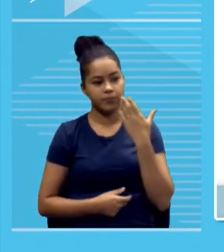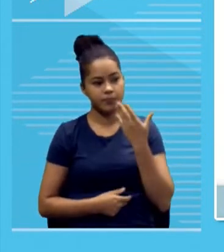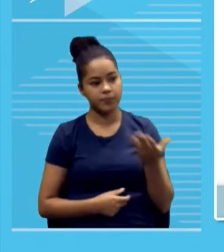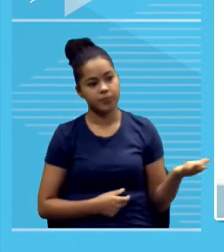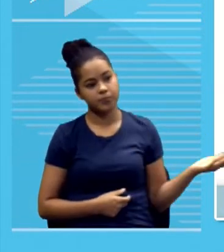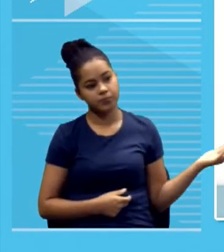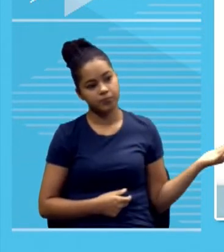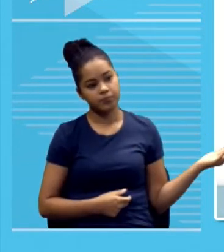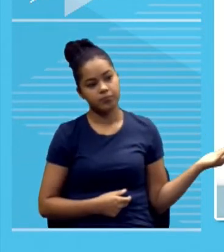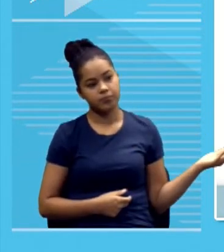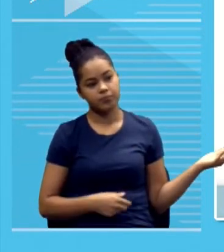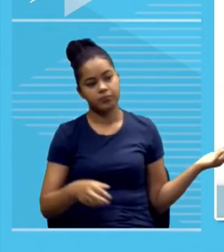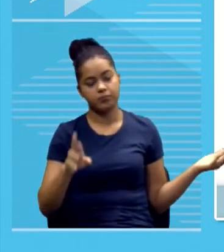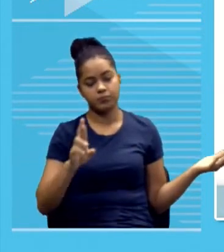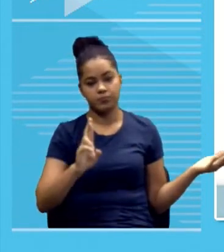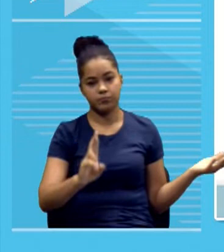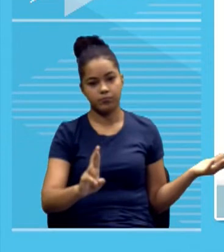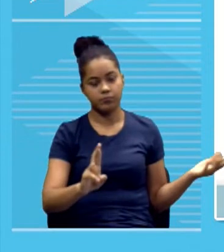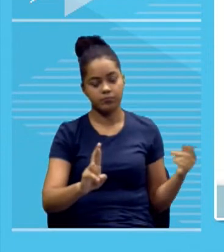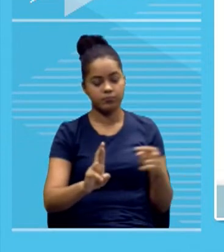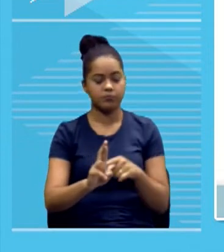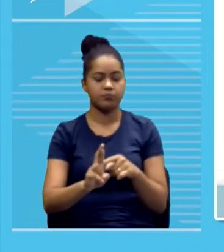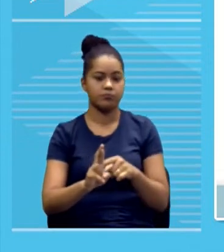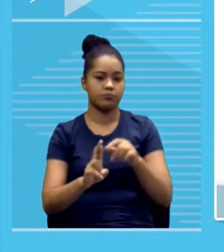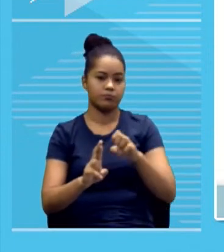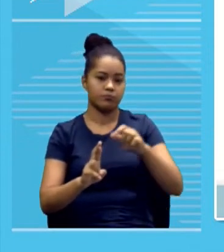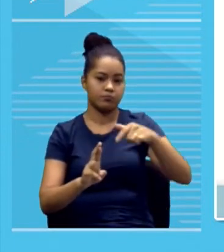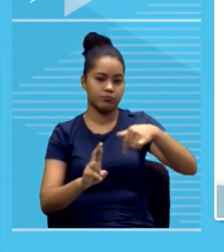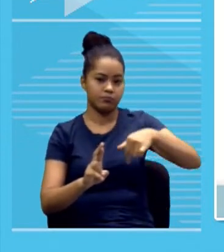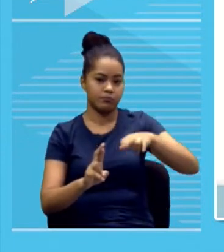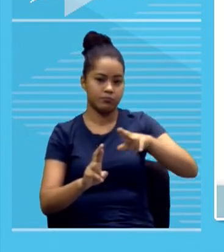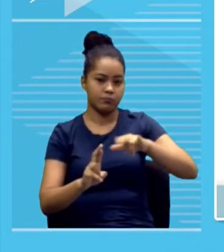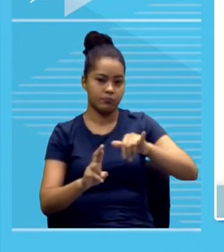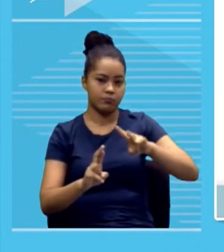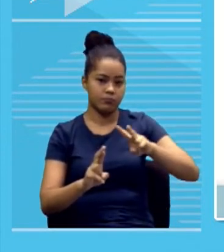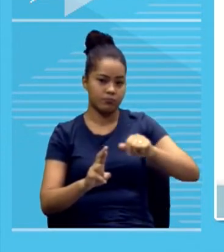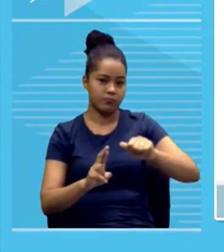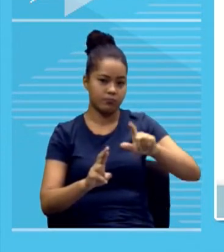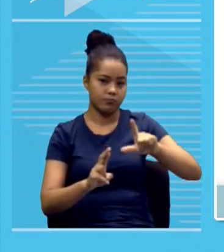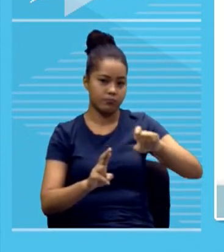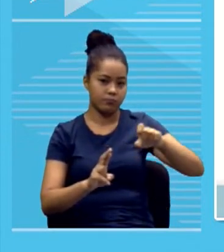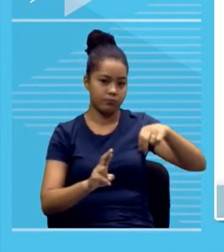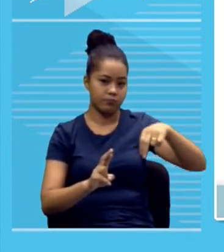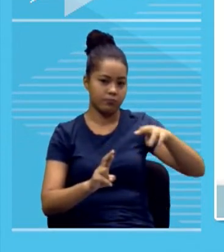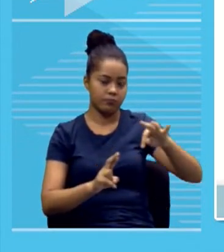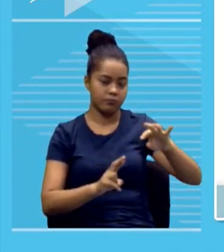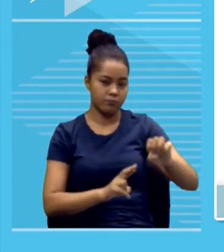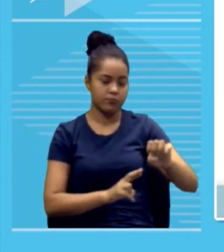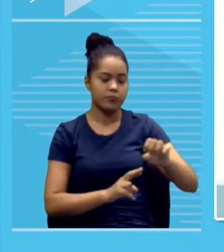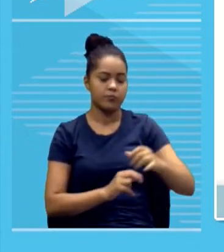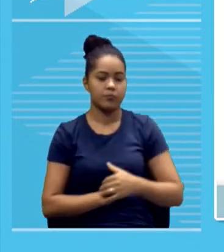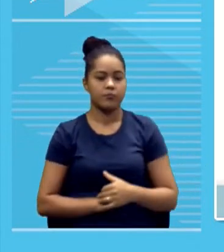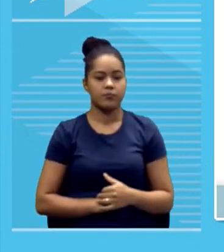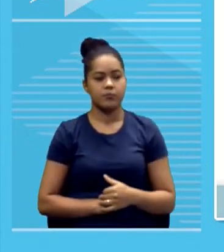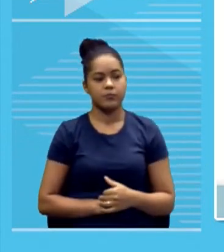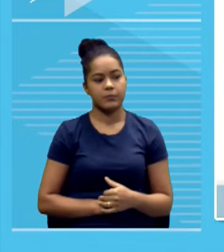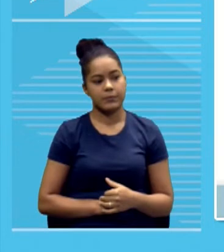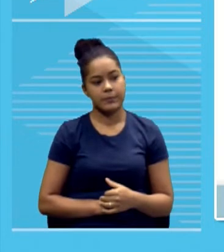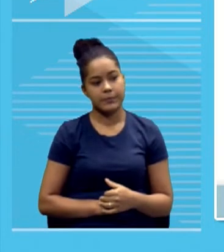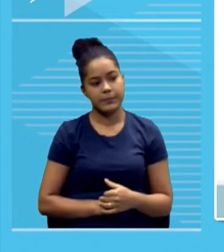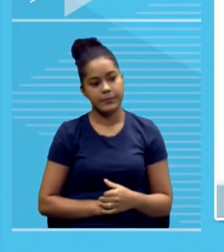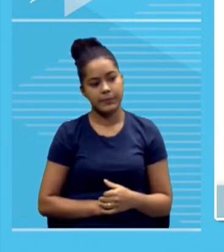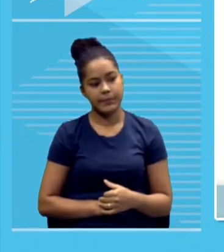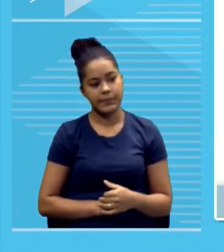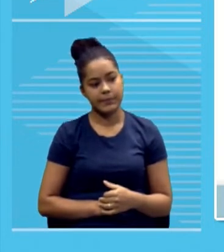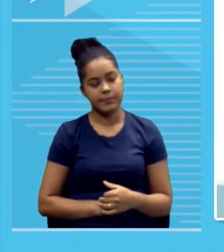resistor eu chamo de quê? De resistência equivalente. Então, você tem lâmpadas associadas em série,